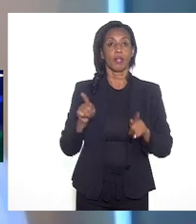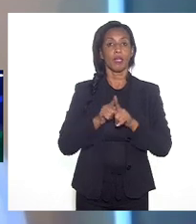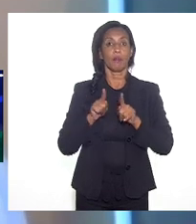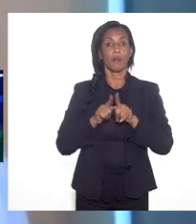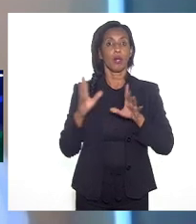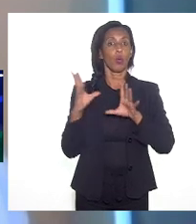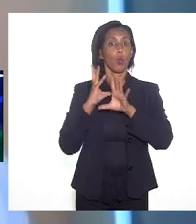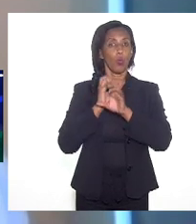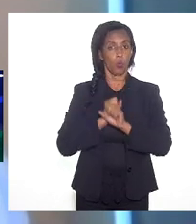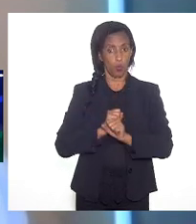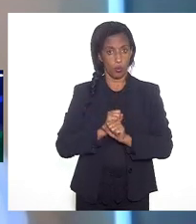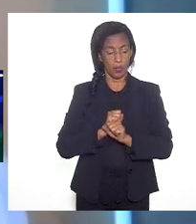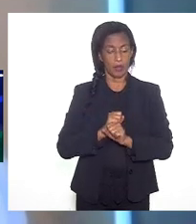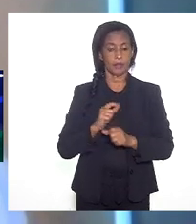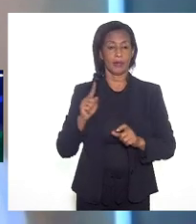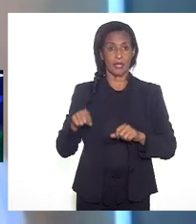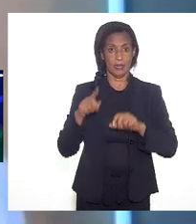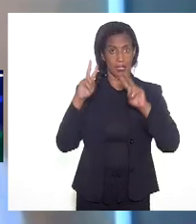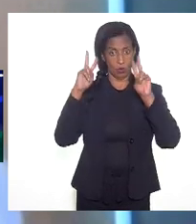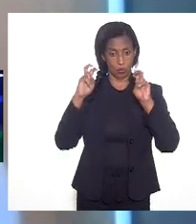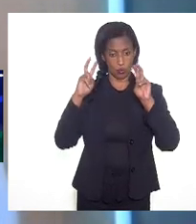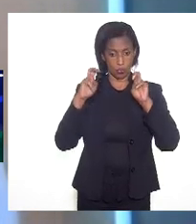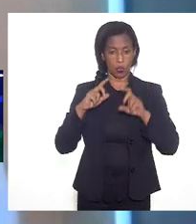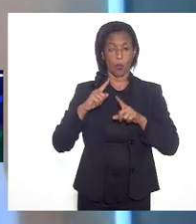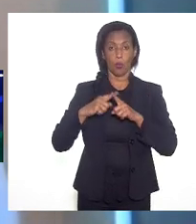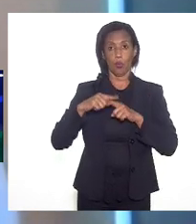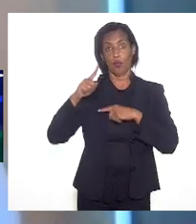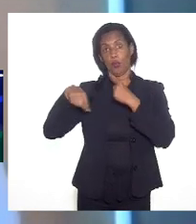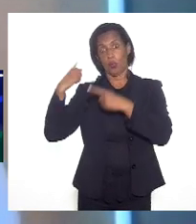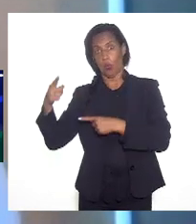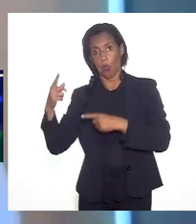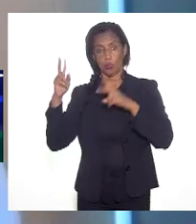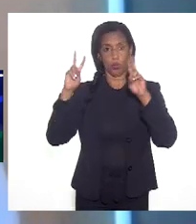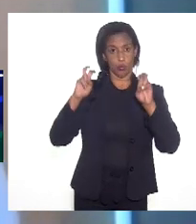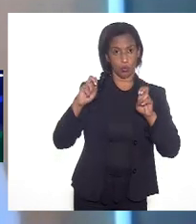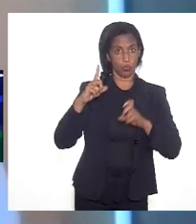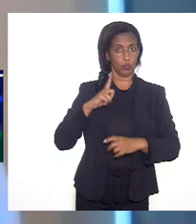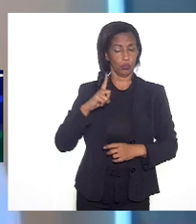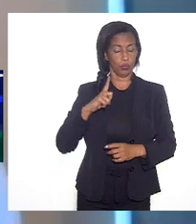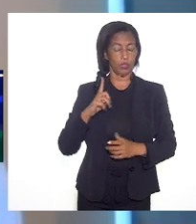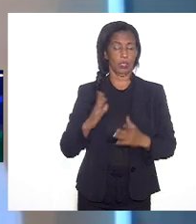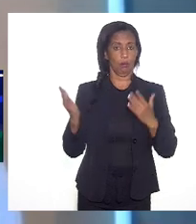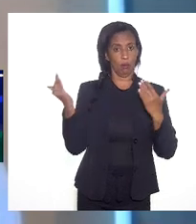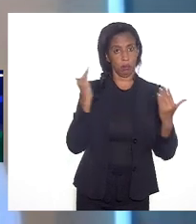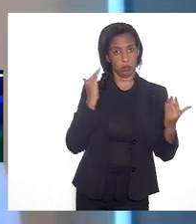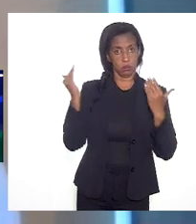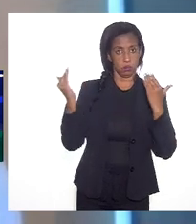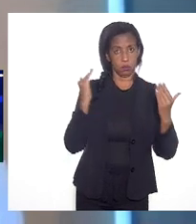Waldeck, essa parte desse assunto, porque eu vou entrar em um outro que tem uma correlação,